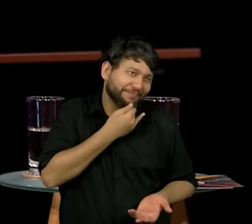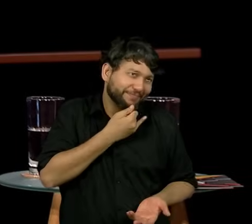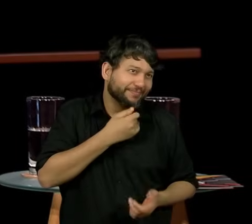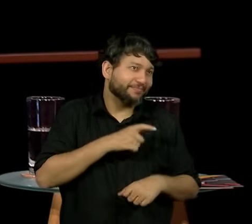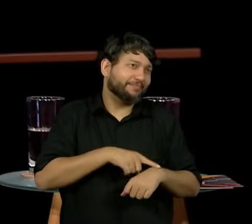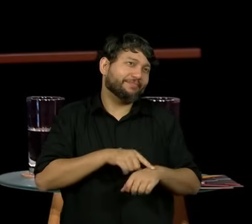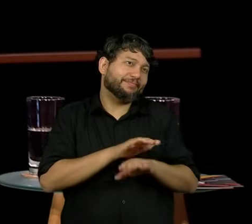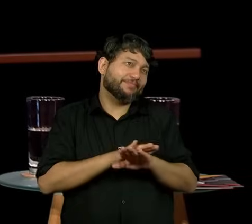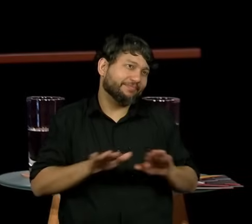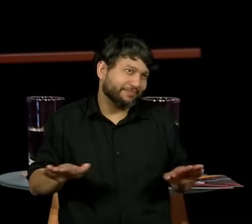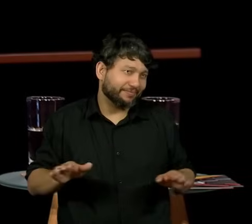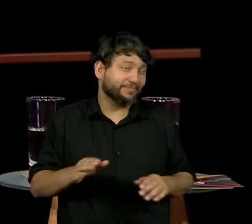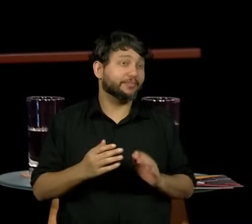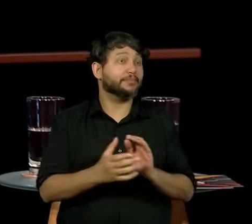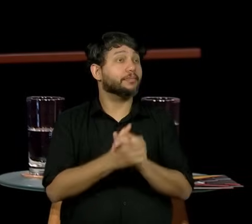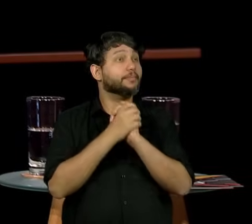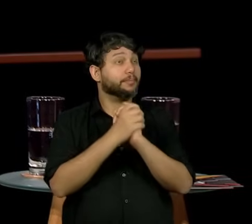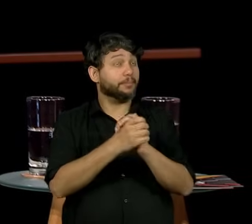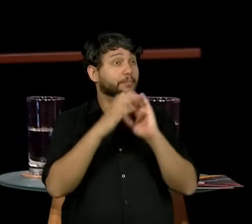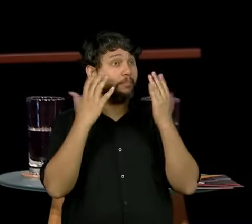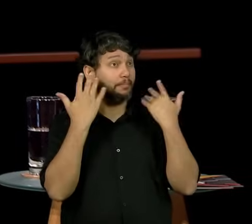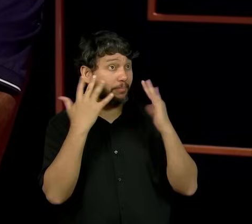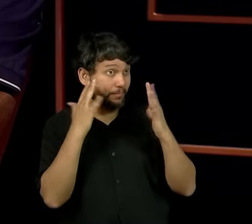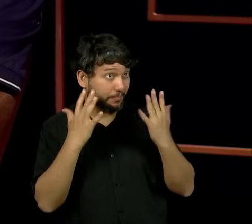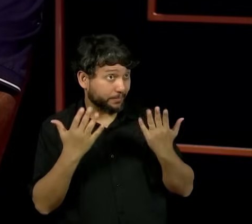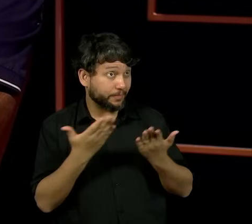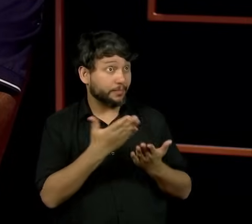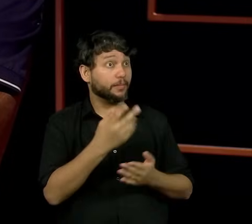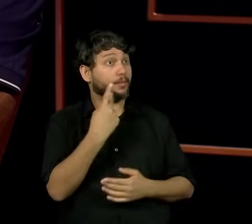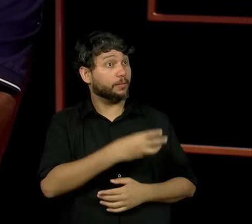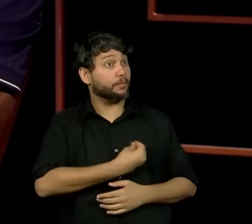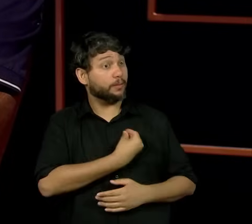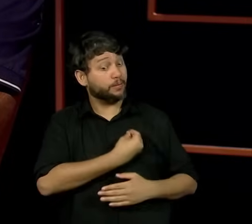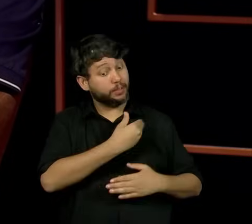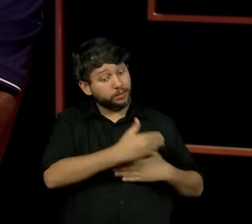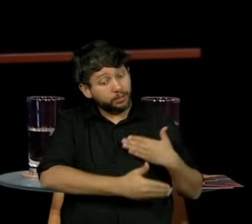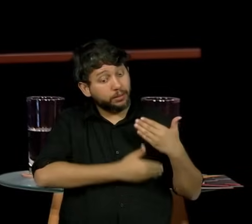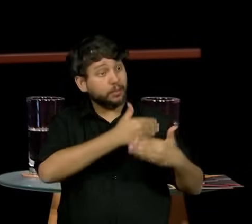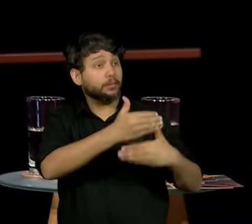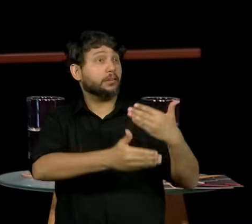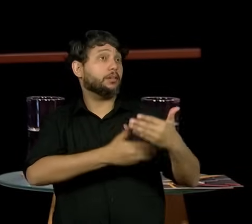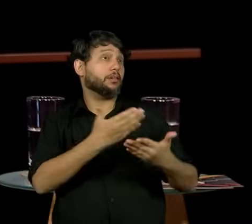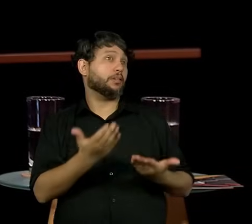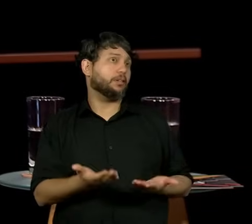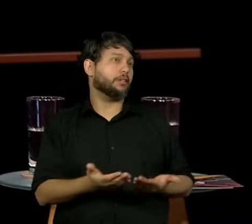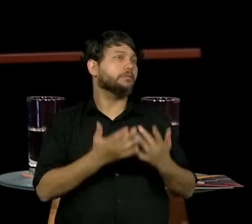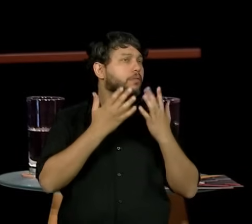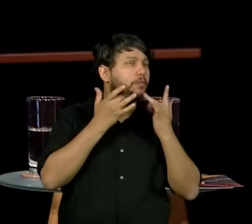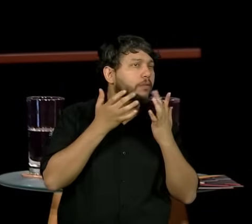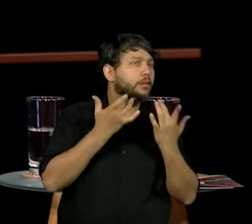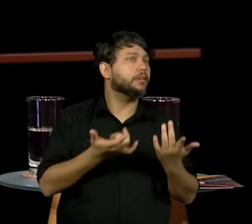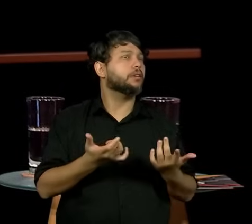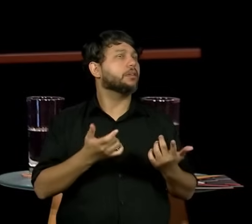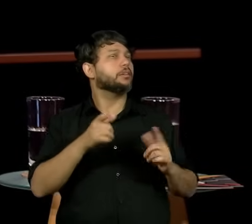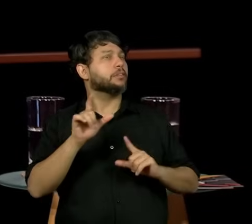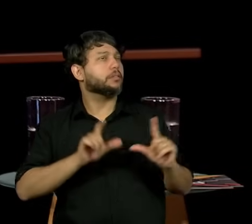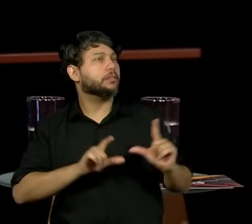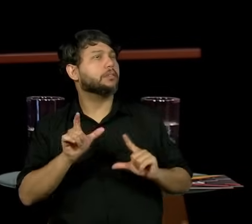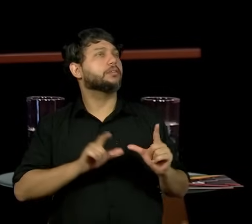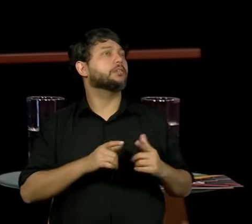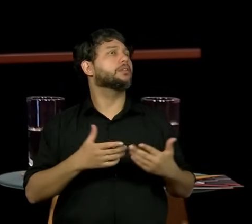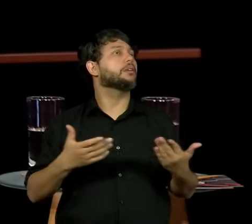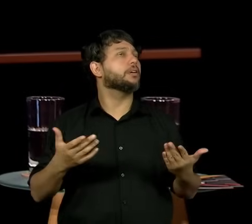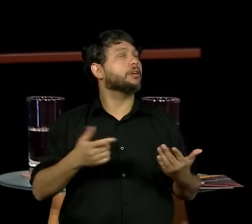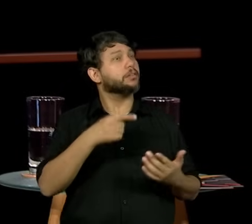gente quer parabenizar você por essa trajetória tão bonita que você construiu, tanto no teatro como na televisão, com